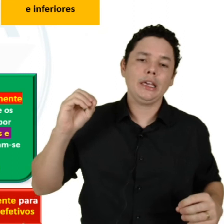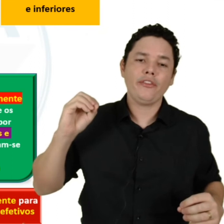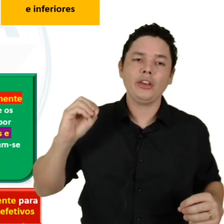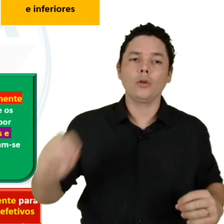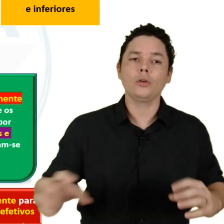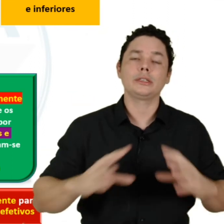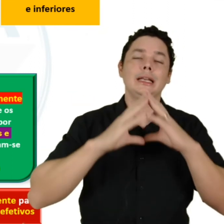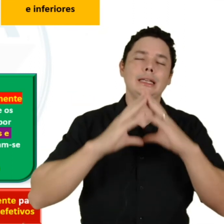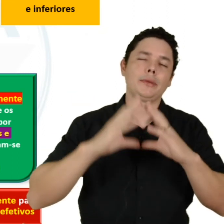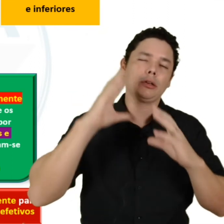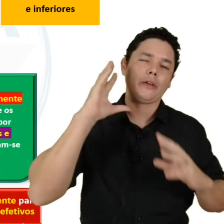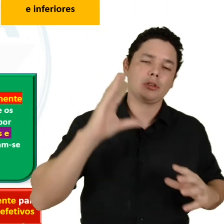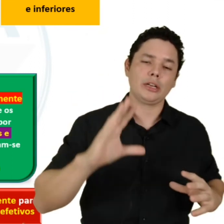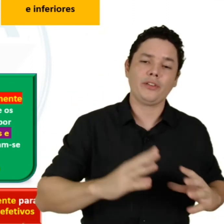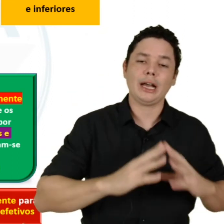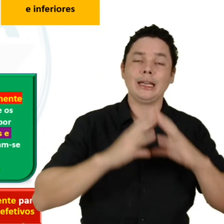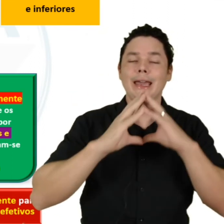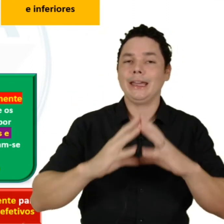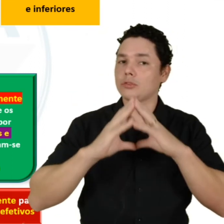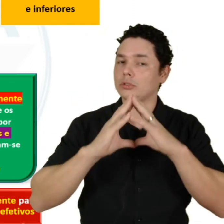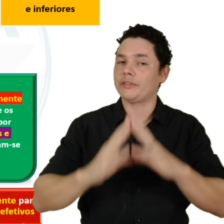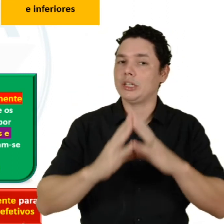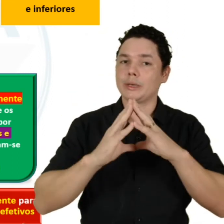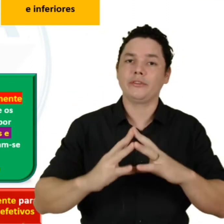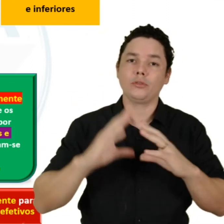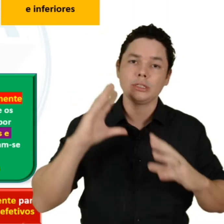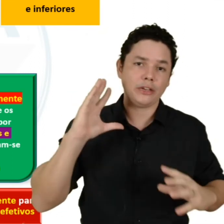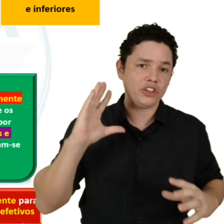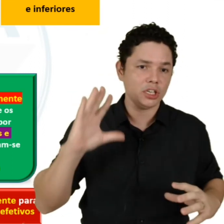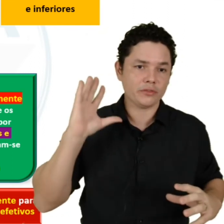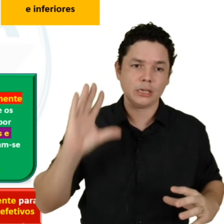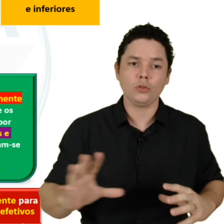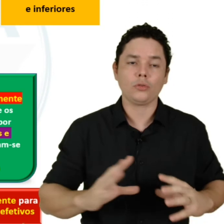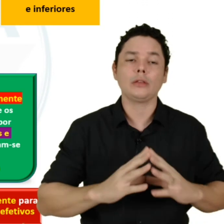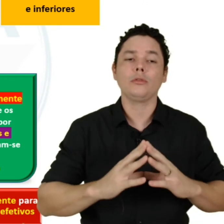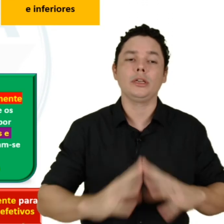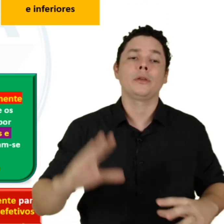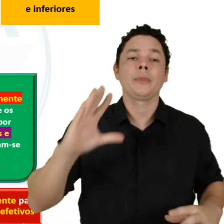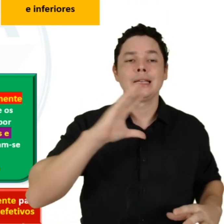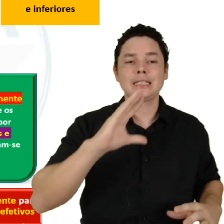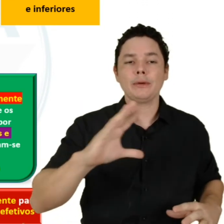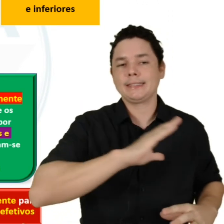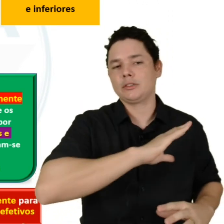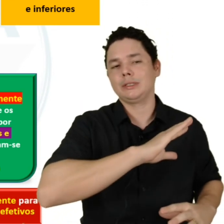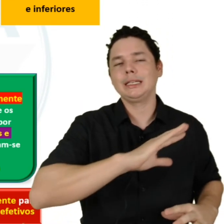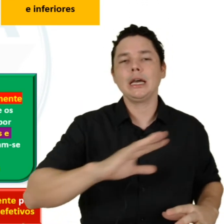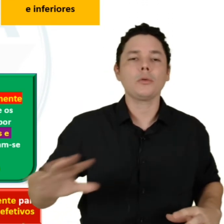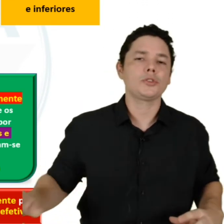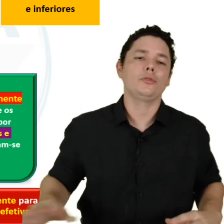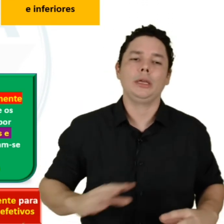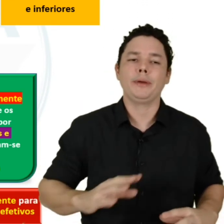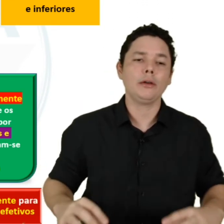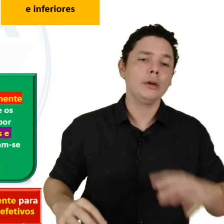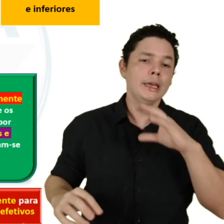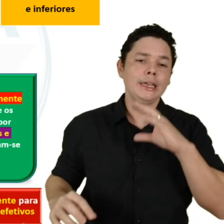e inferiores. Lembrando que a função gratificada é exclusivamente para servidores efetivos, hein? Muito cuidado com isso. Seu exercício não